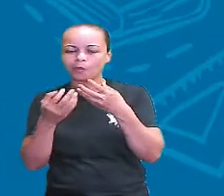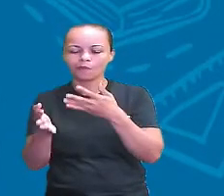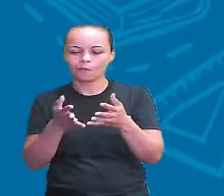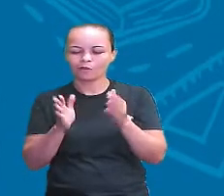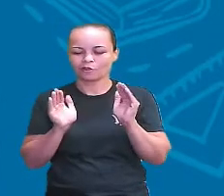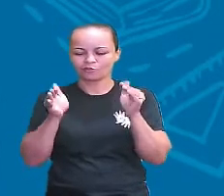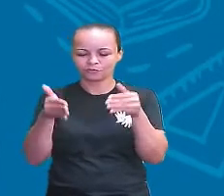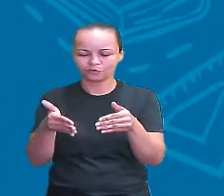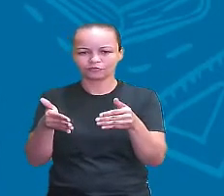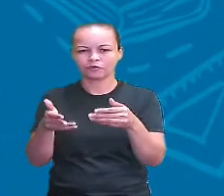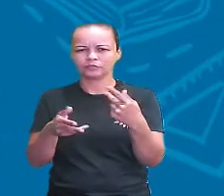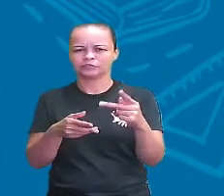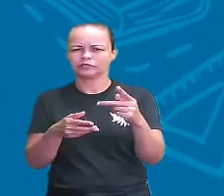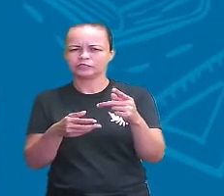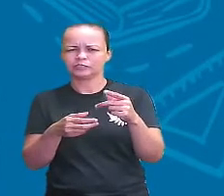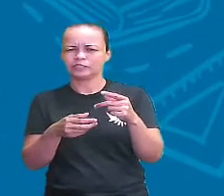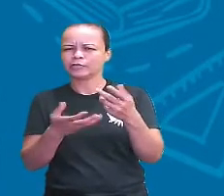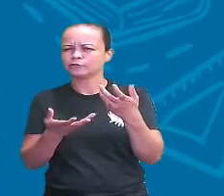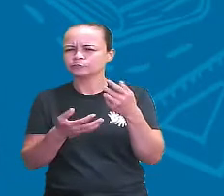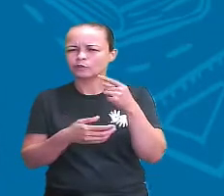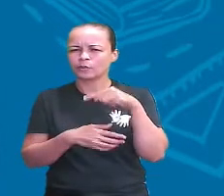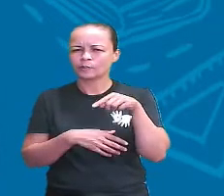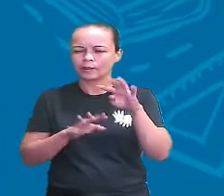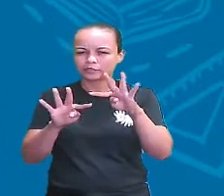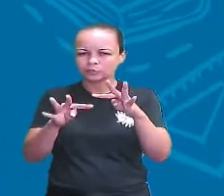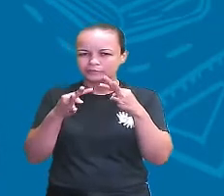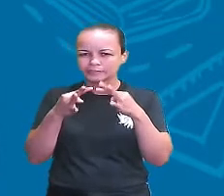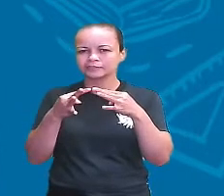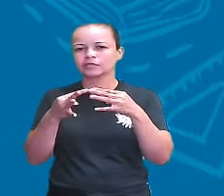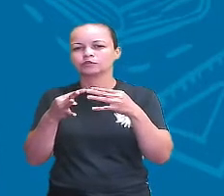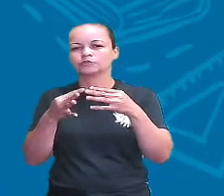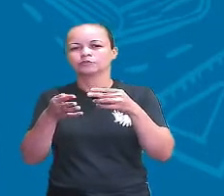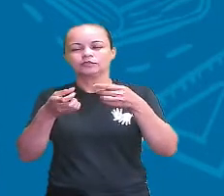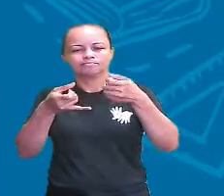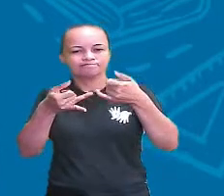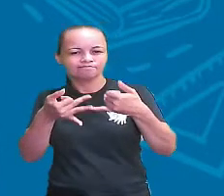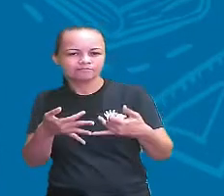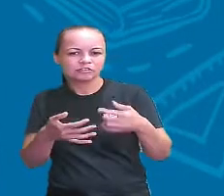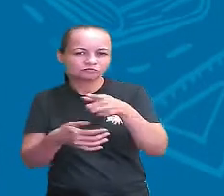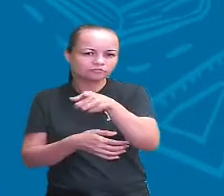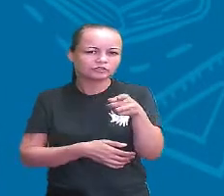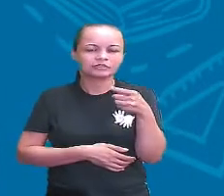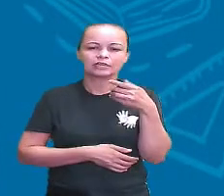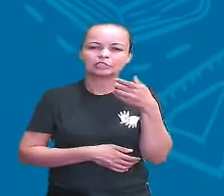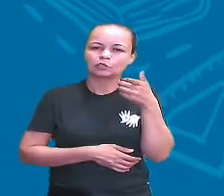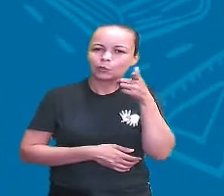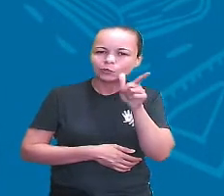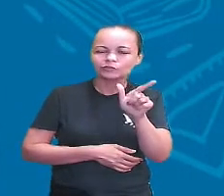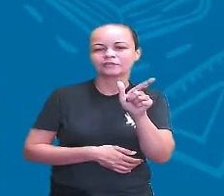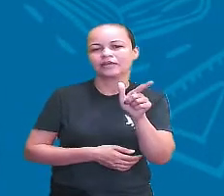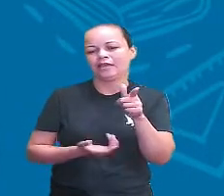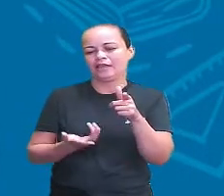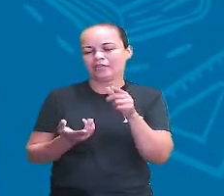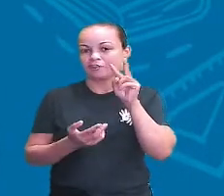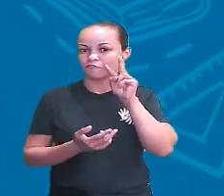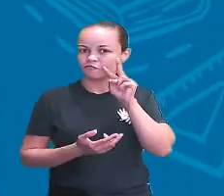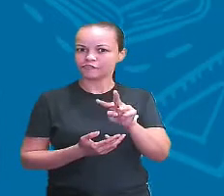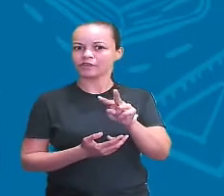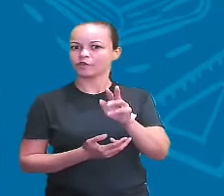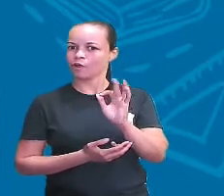tipo, você segurou as dicas, você prestou atenção no que eu falei, você consegue matar de cara aí qual